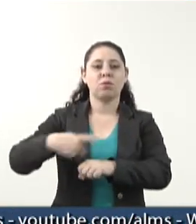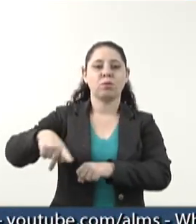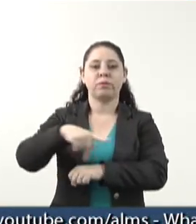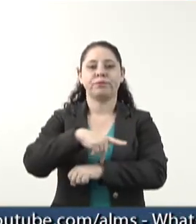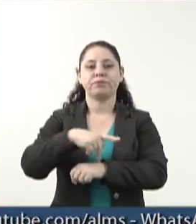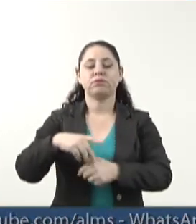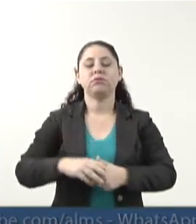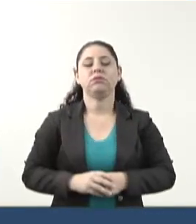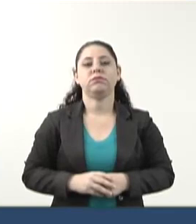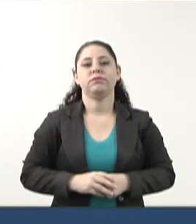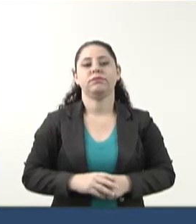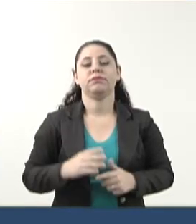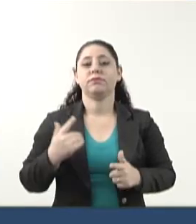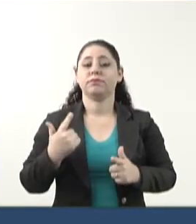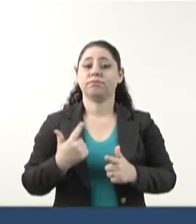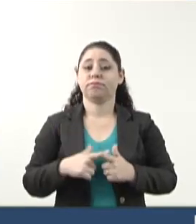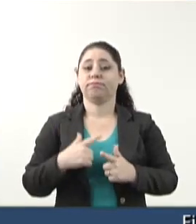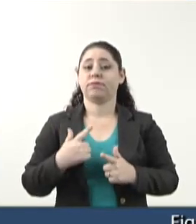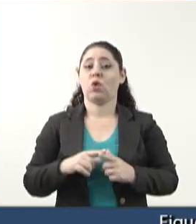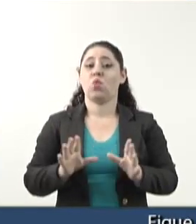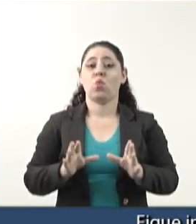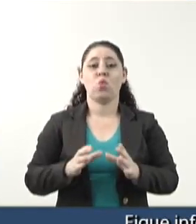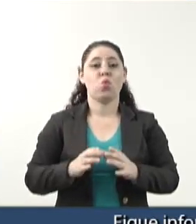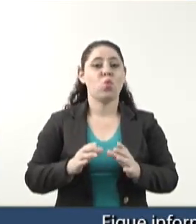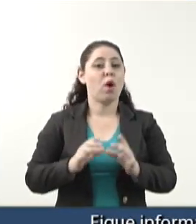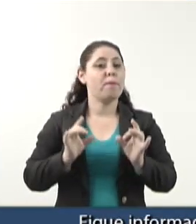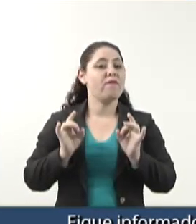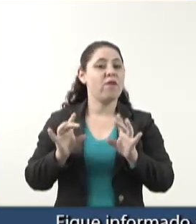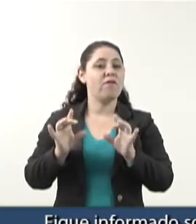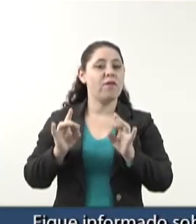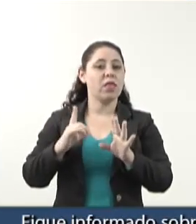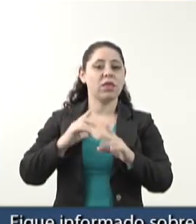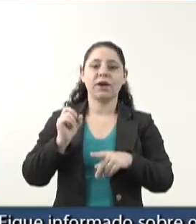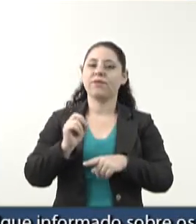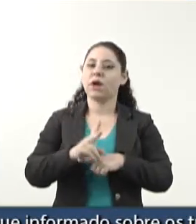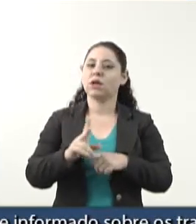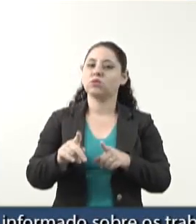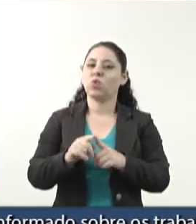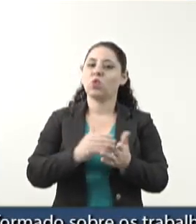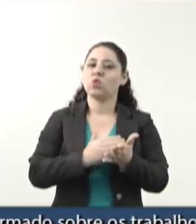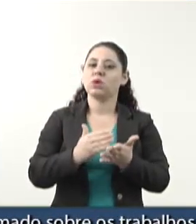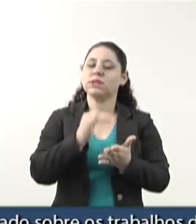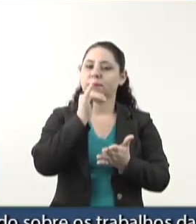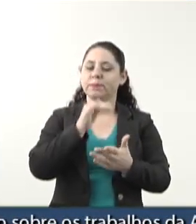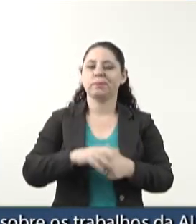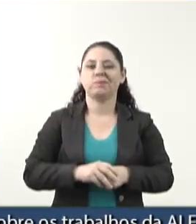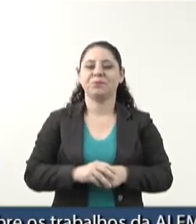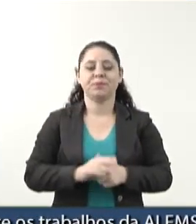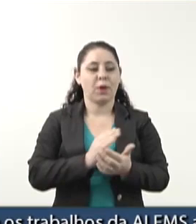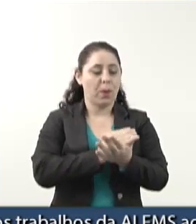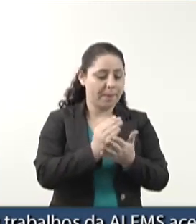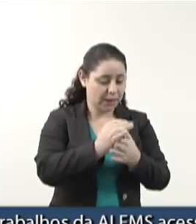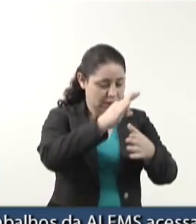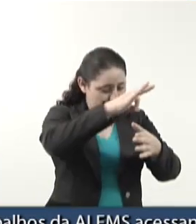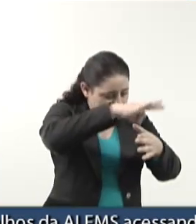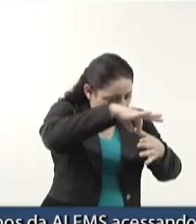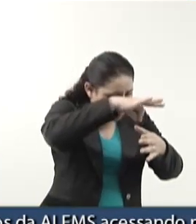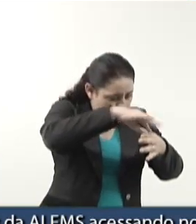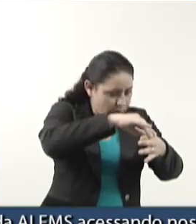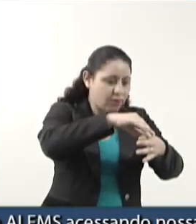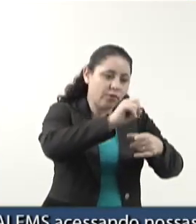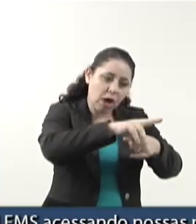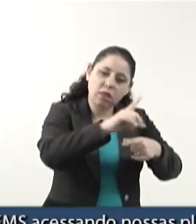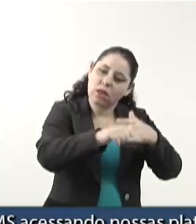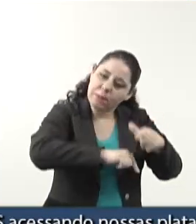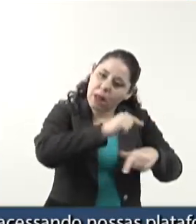país. Porque a cadeia produtiva, ela emprega agregado, ela começa aqui na planta, mas vai empregar